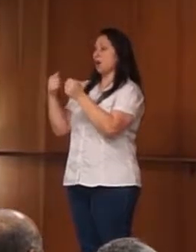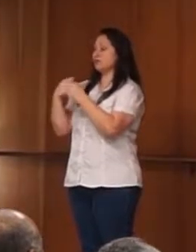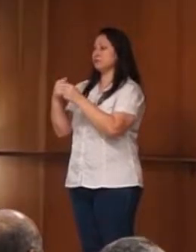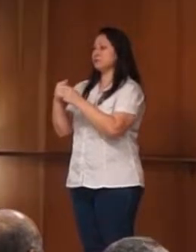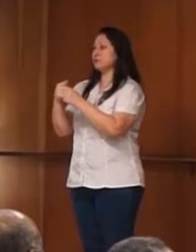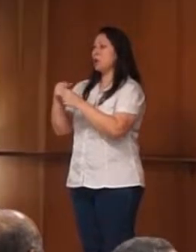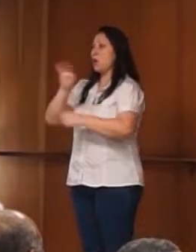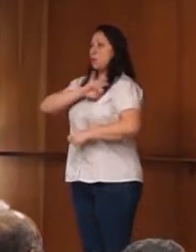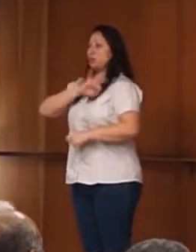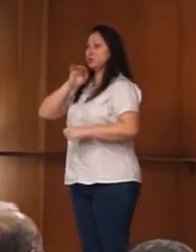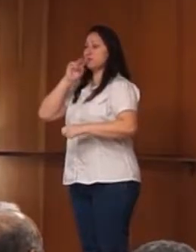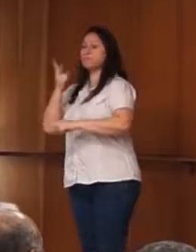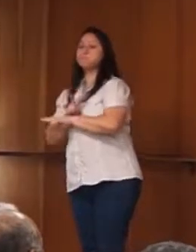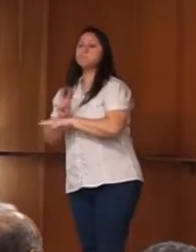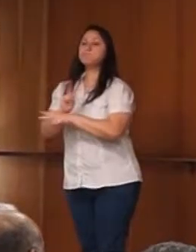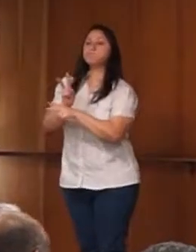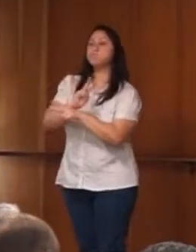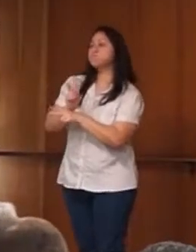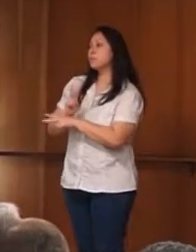usava...